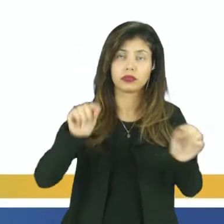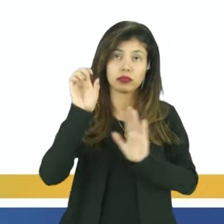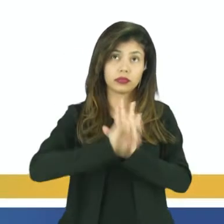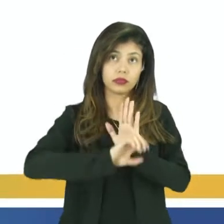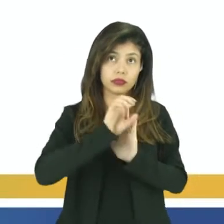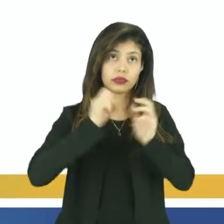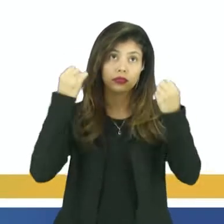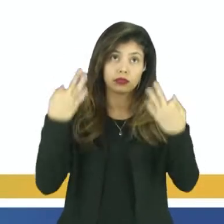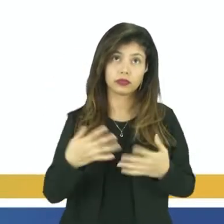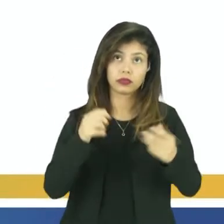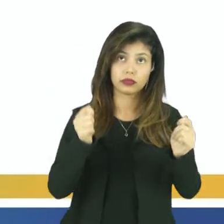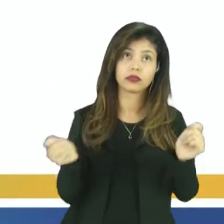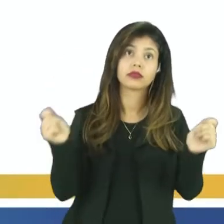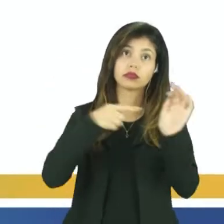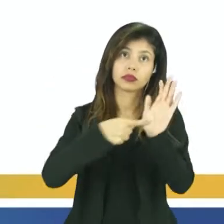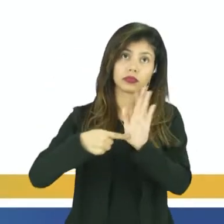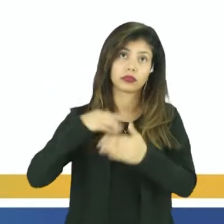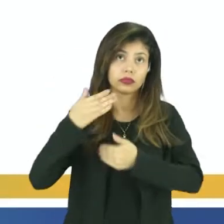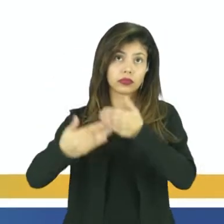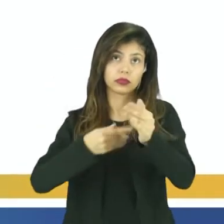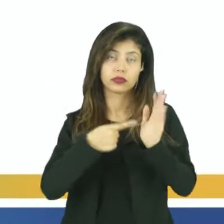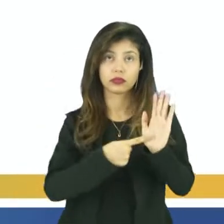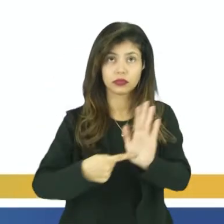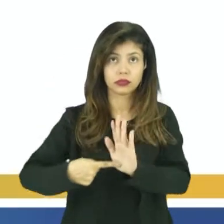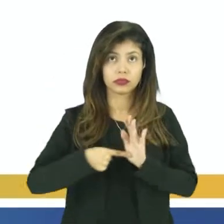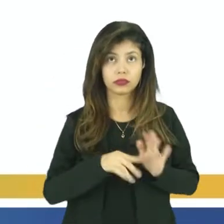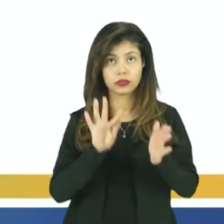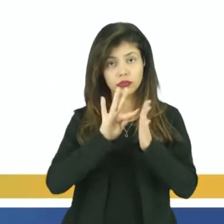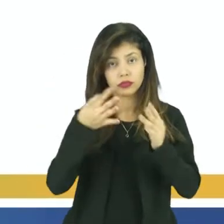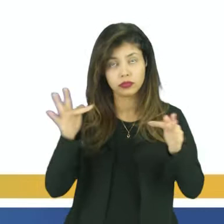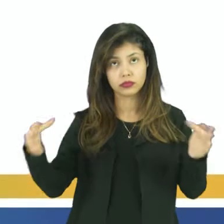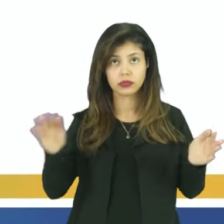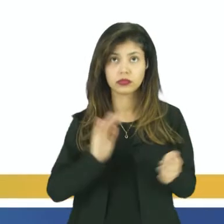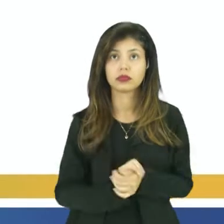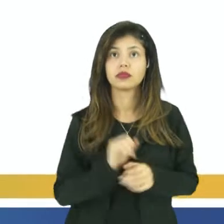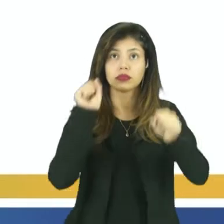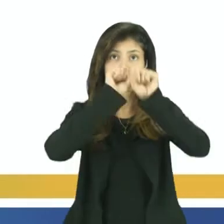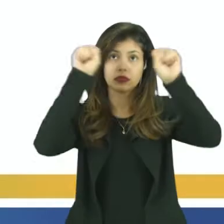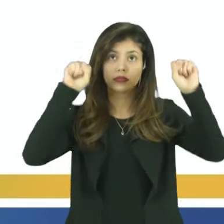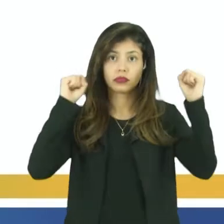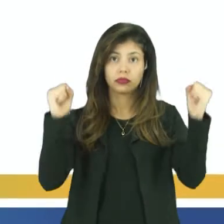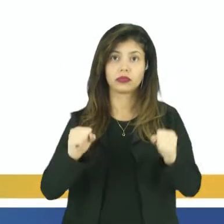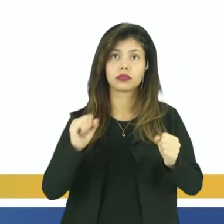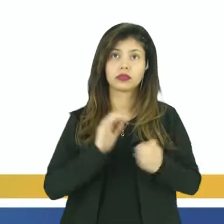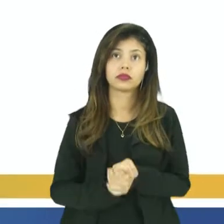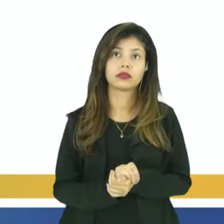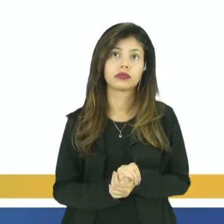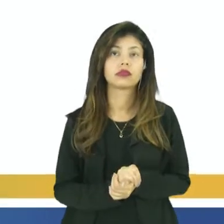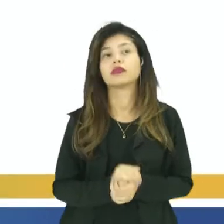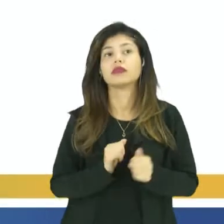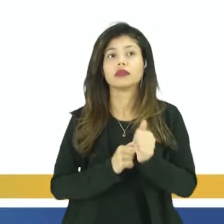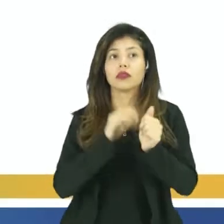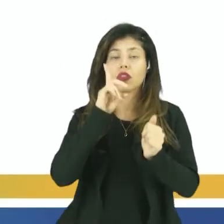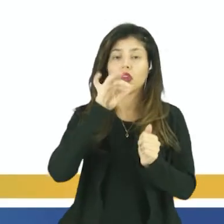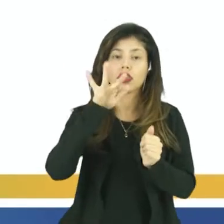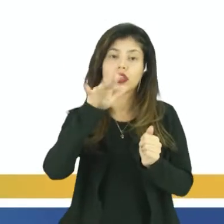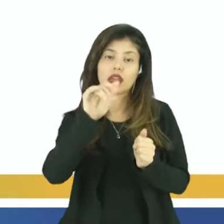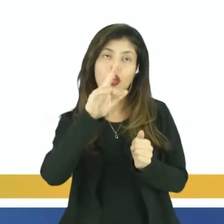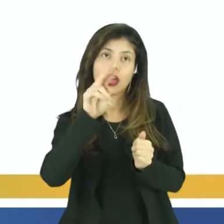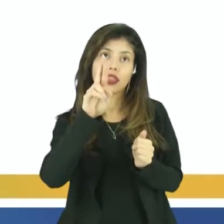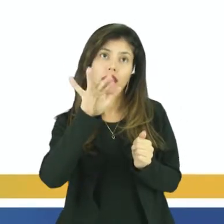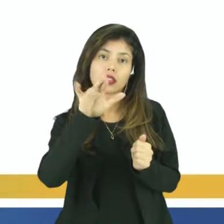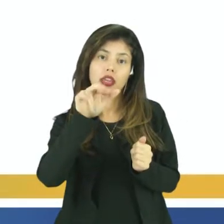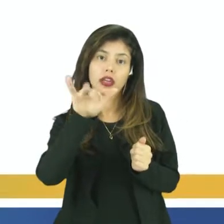constitui uma aplicação do processo de representação das funções no sistema de coordenada